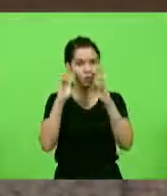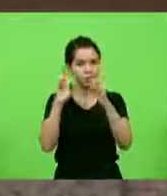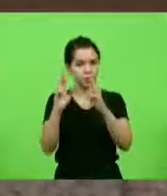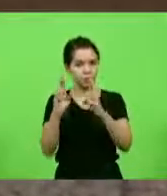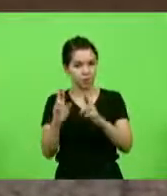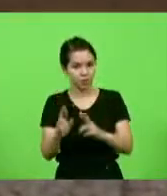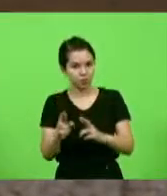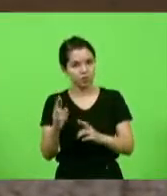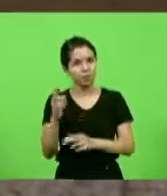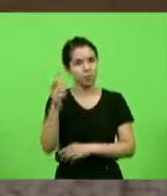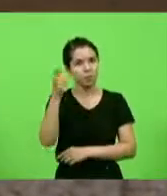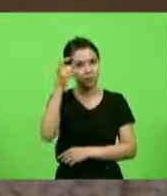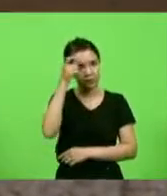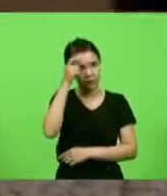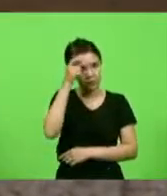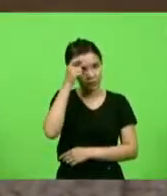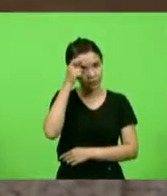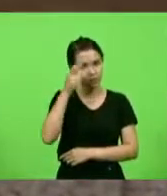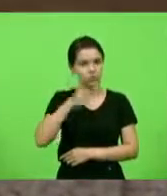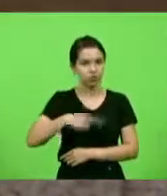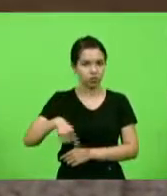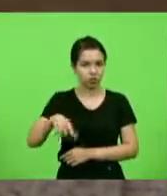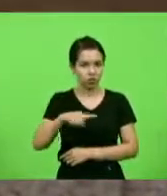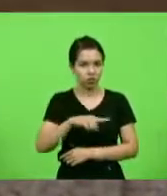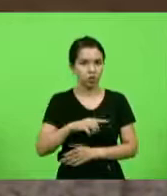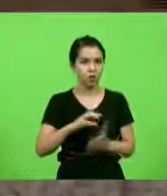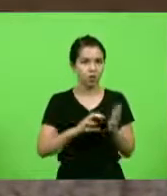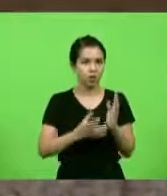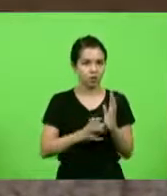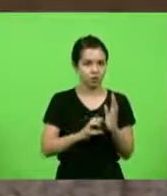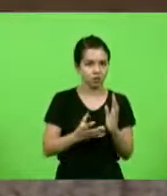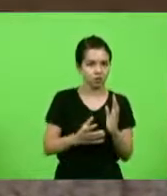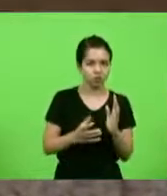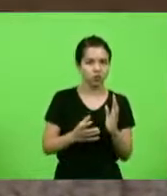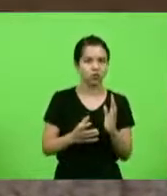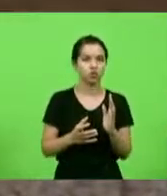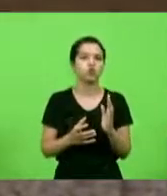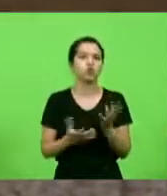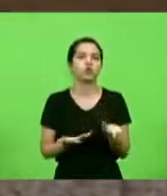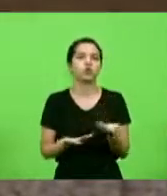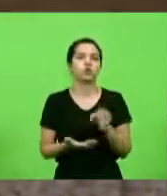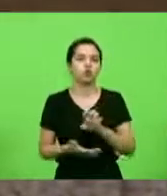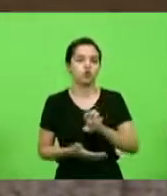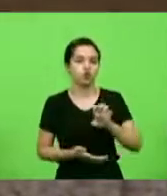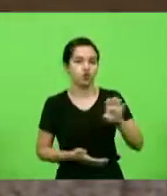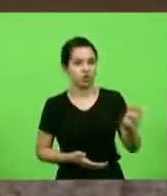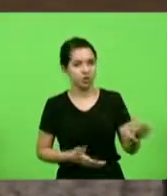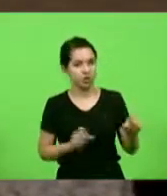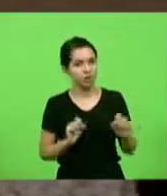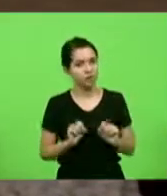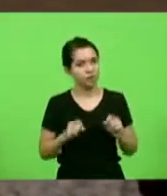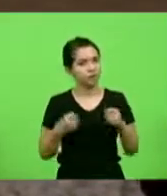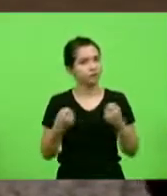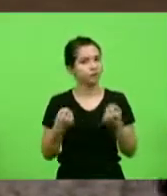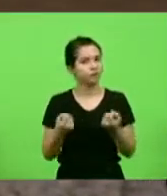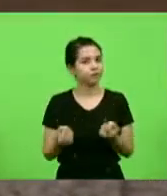parte dos nossos partidos mais à esquerda que defendem essa